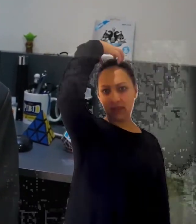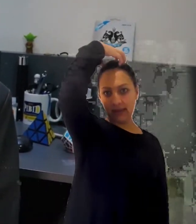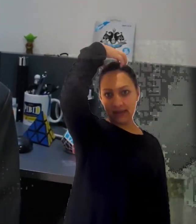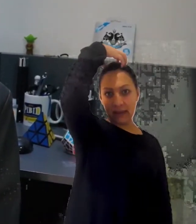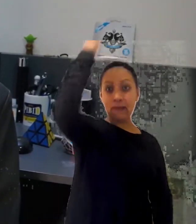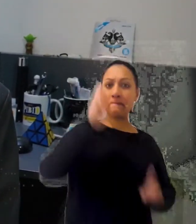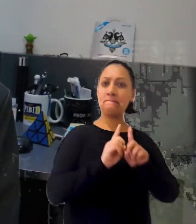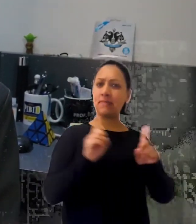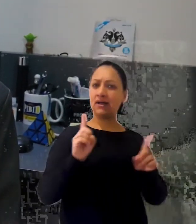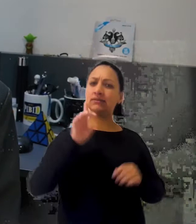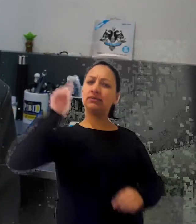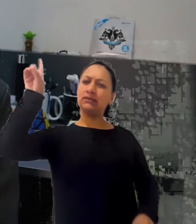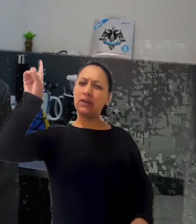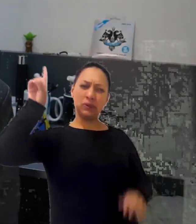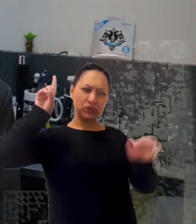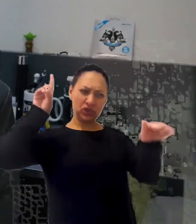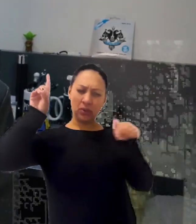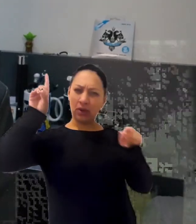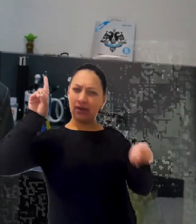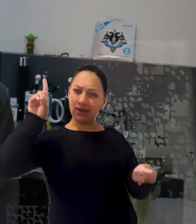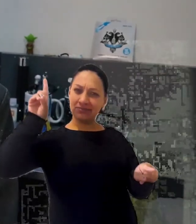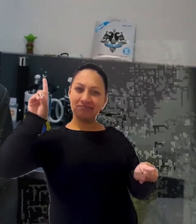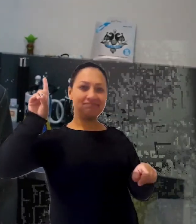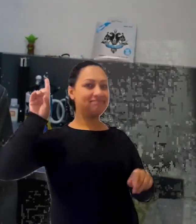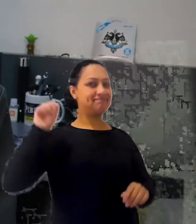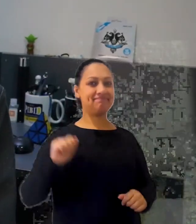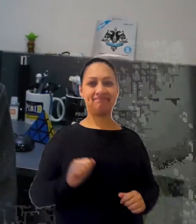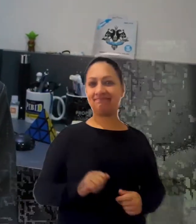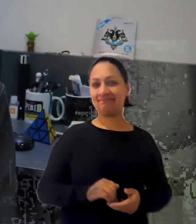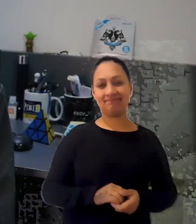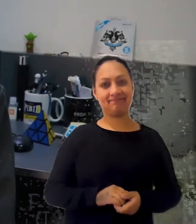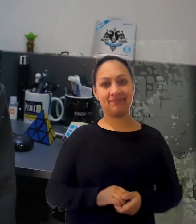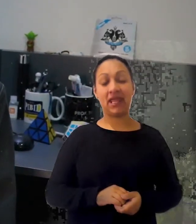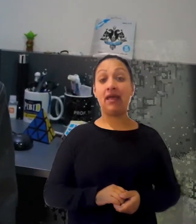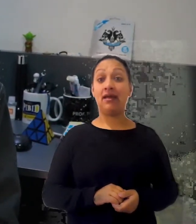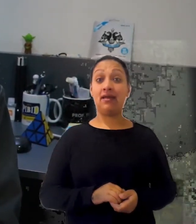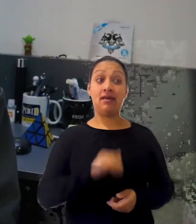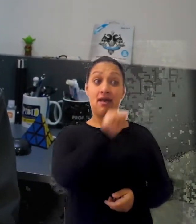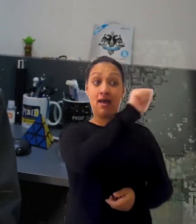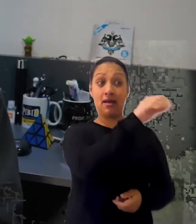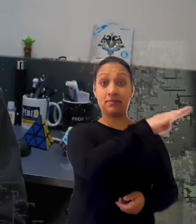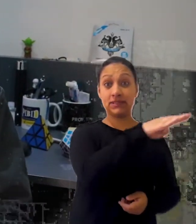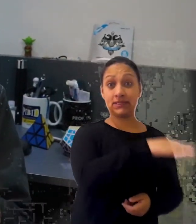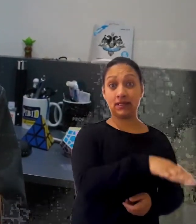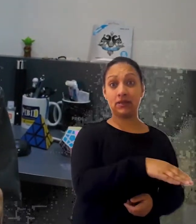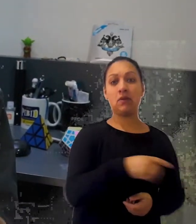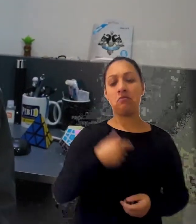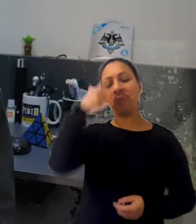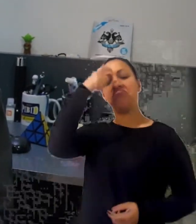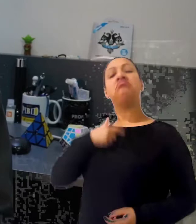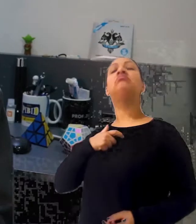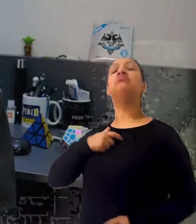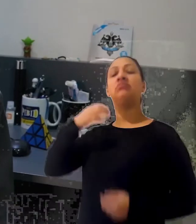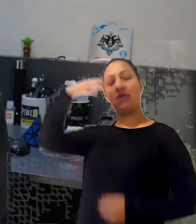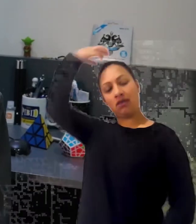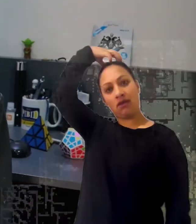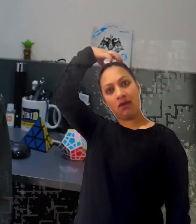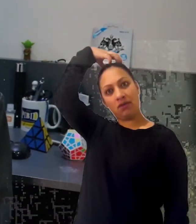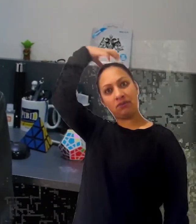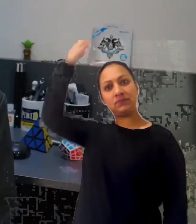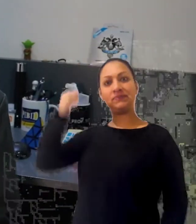rei, mas Deus não chamou ele para o reinado. Absalão se fez rei.